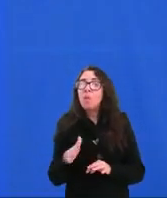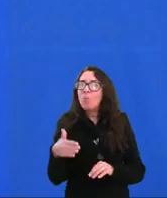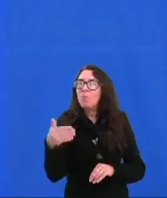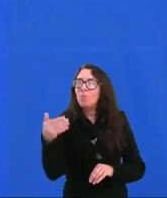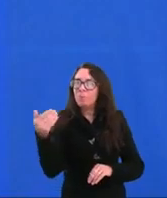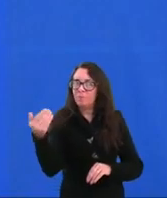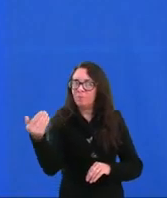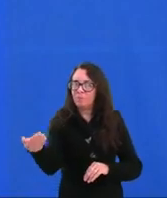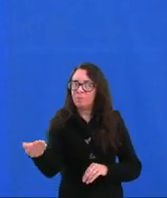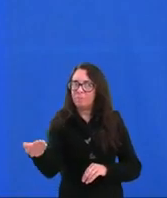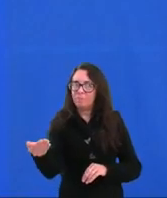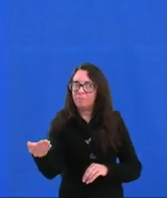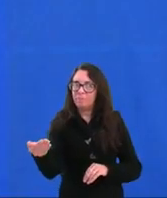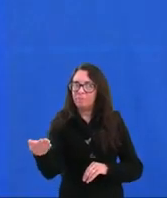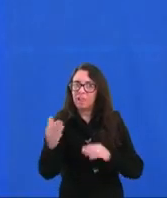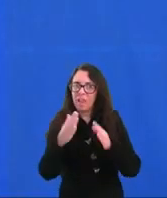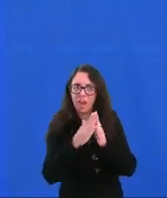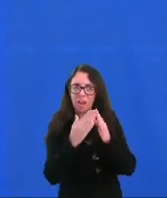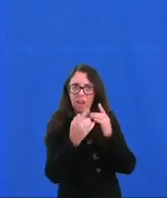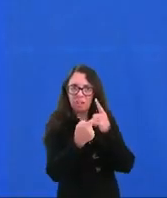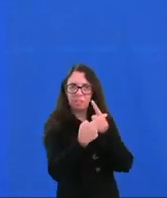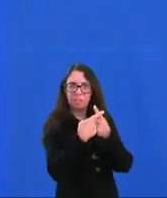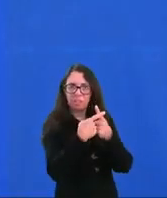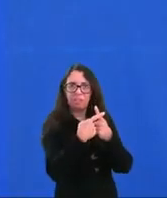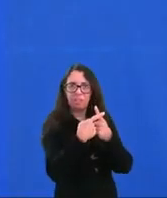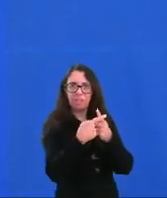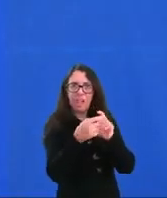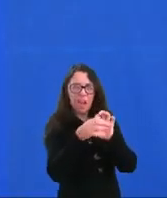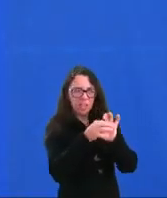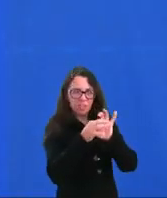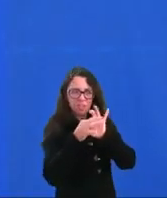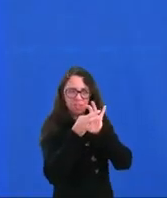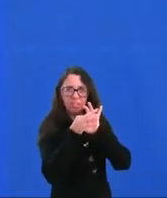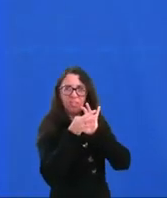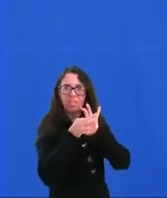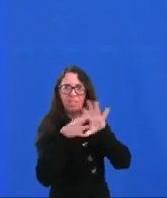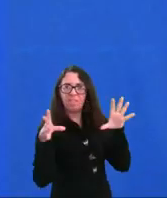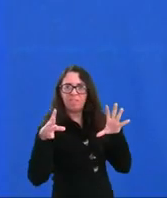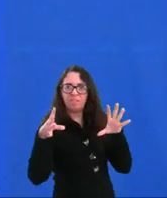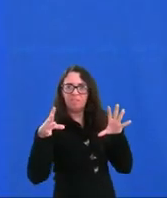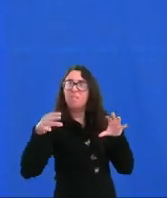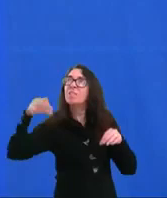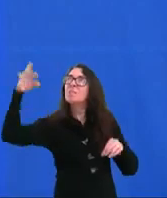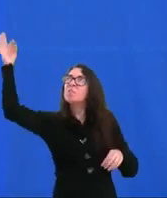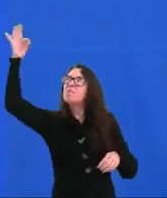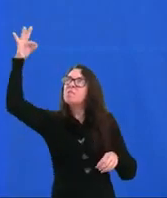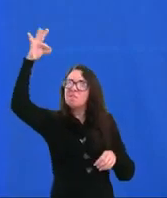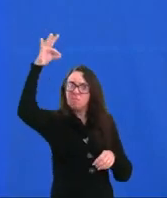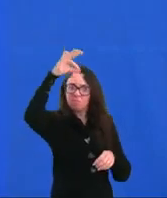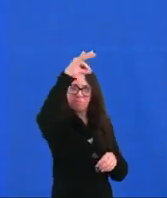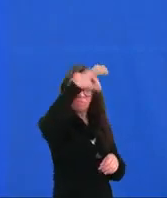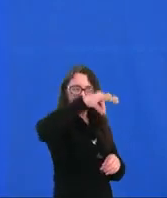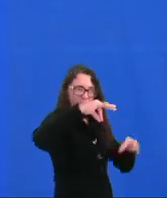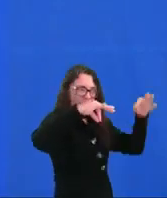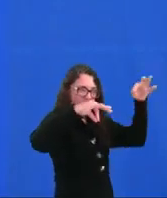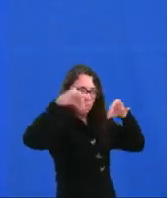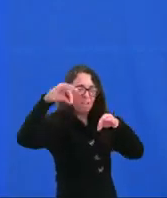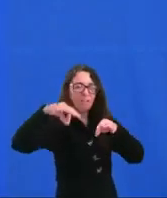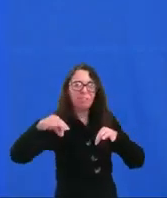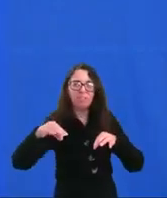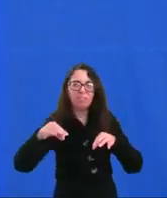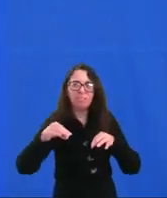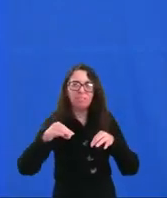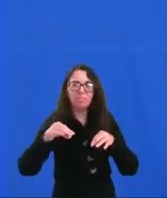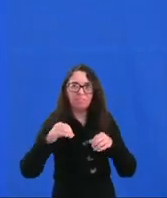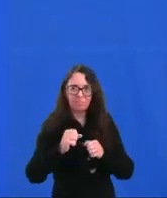presença e a atividade de Deus sejam expressas, o mundo que sempre observa será atraído para